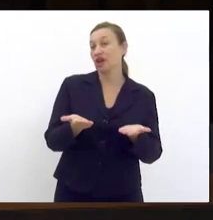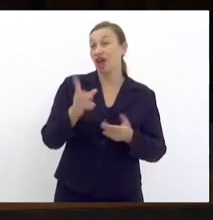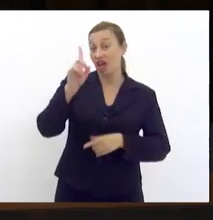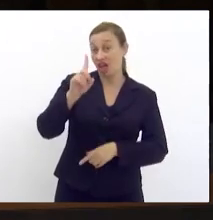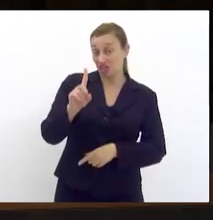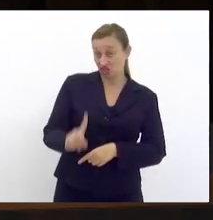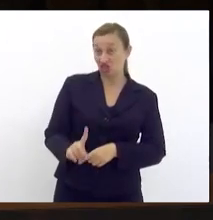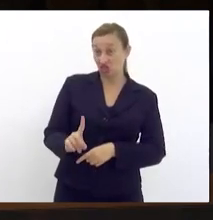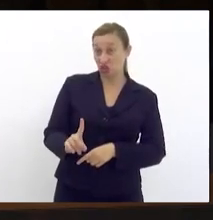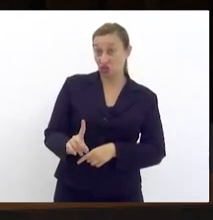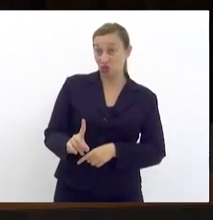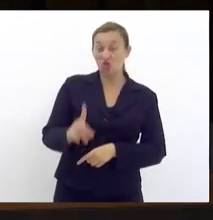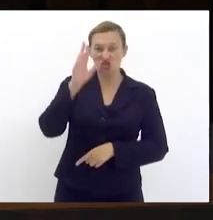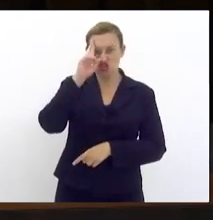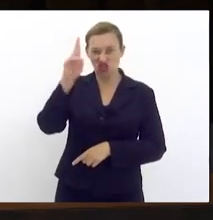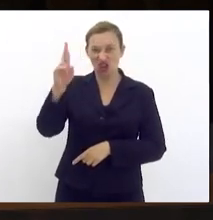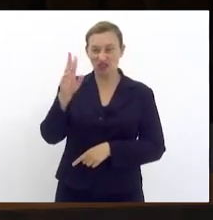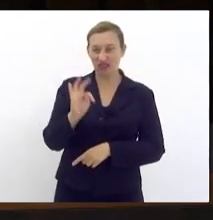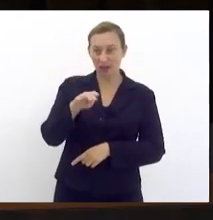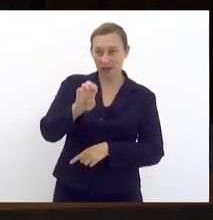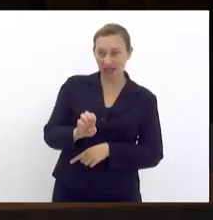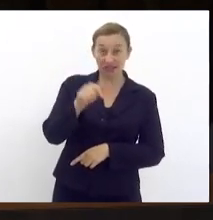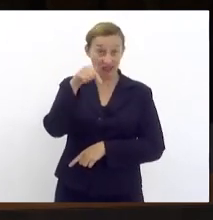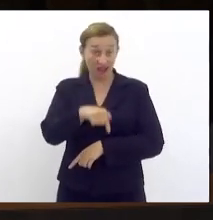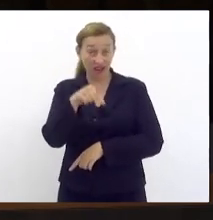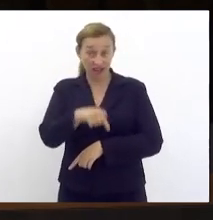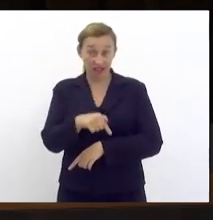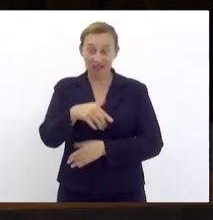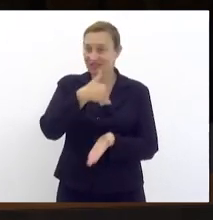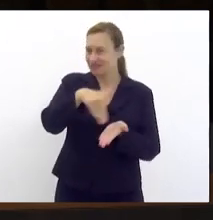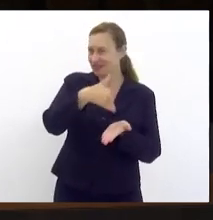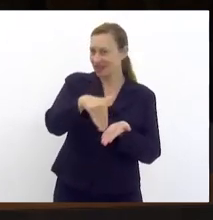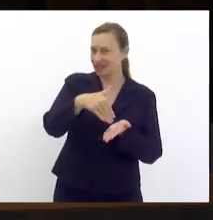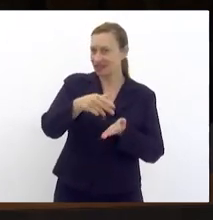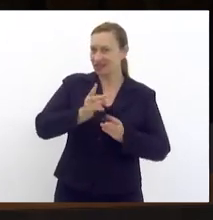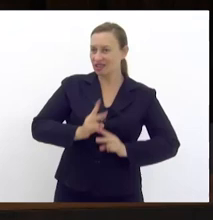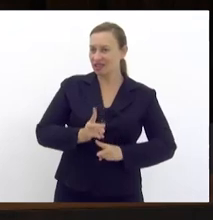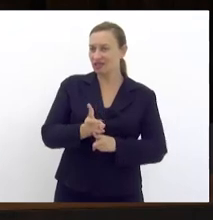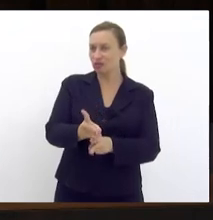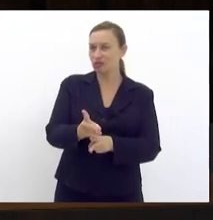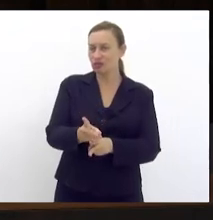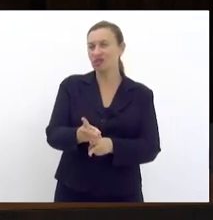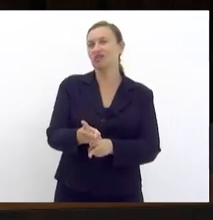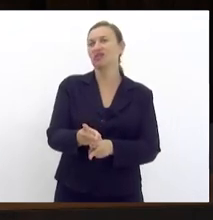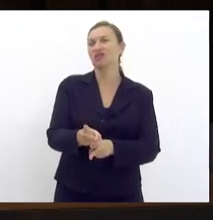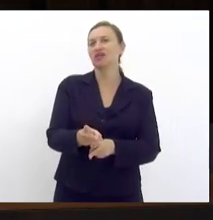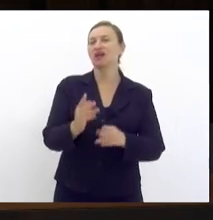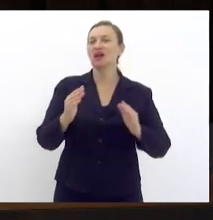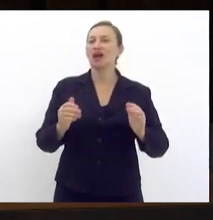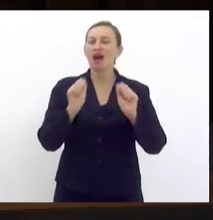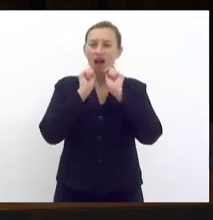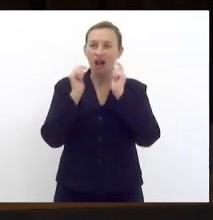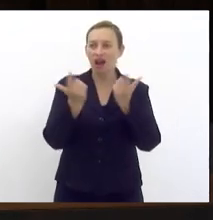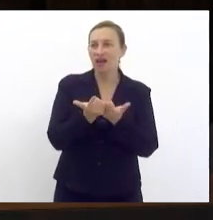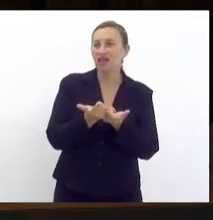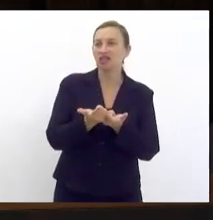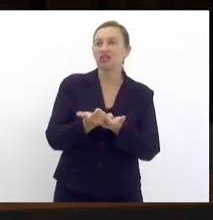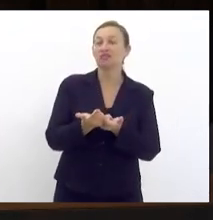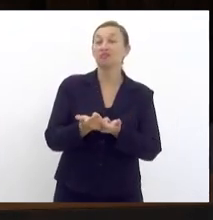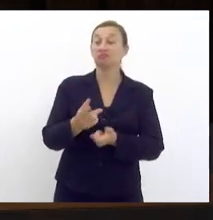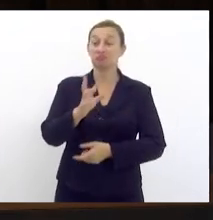diretor, de chefe de gabinete aqui, com status de secretário, tocando a casa. O presidente Bacelar, um